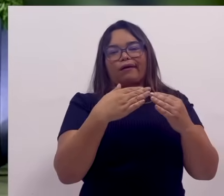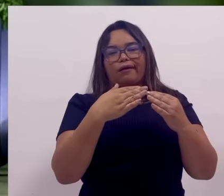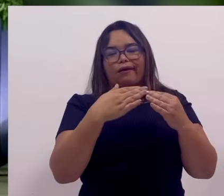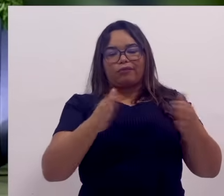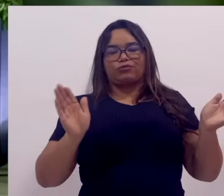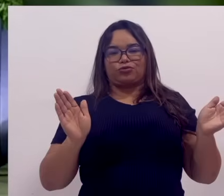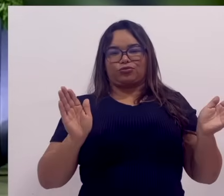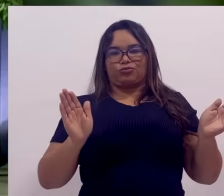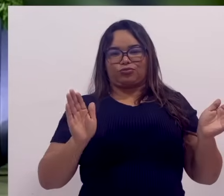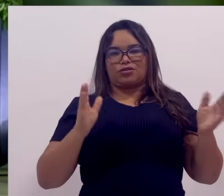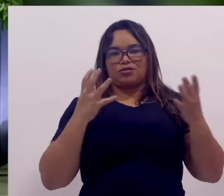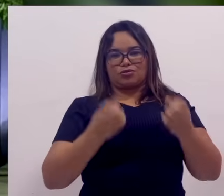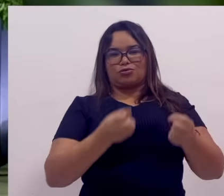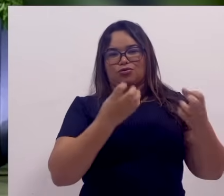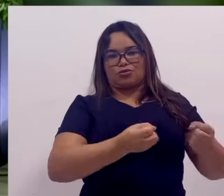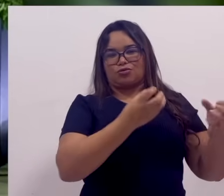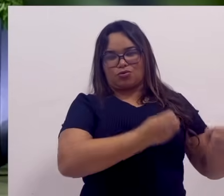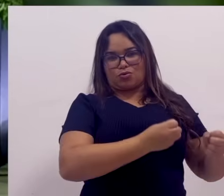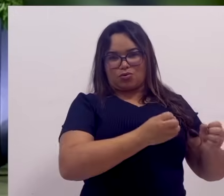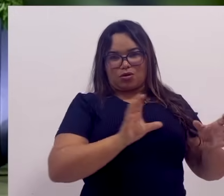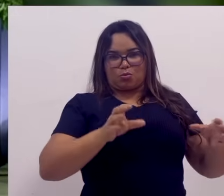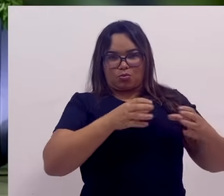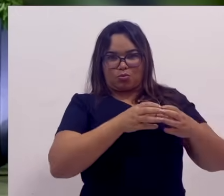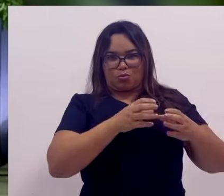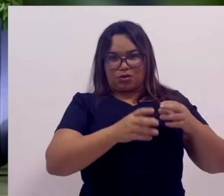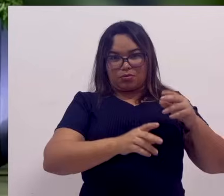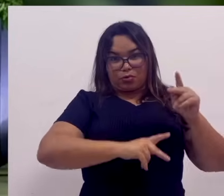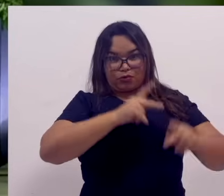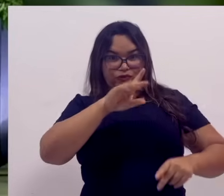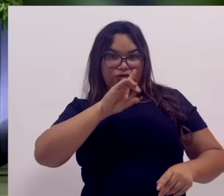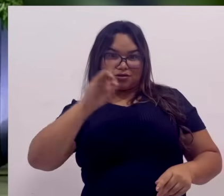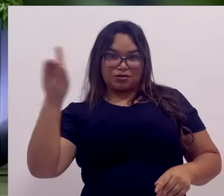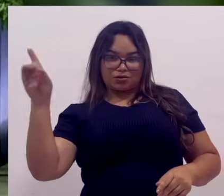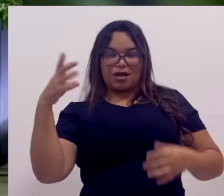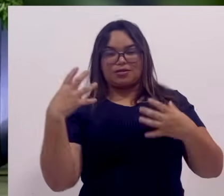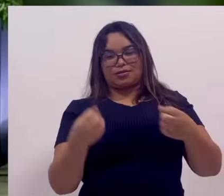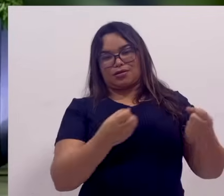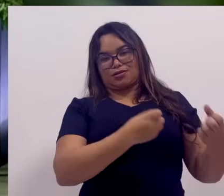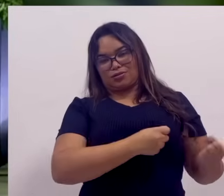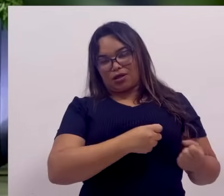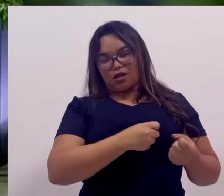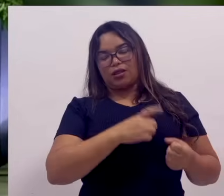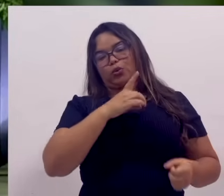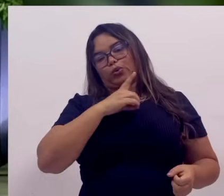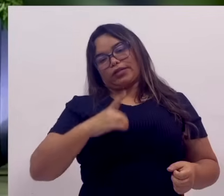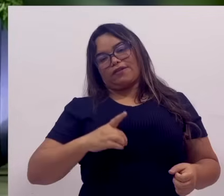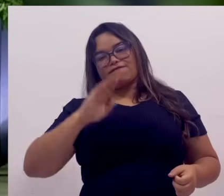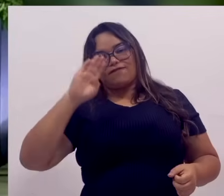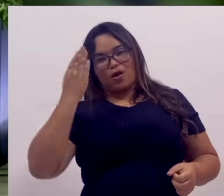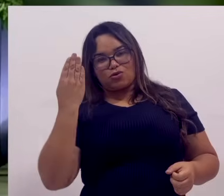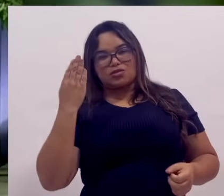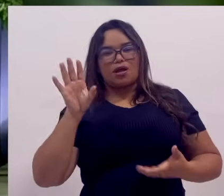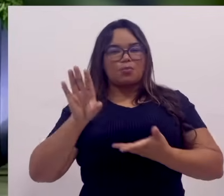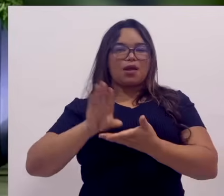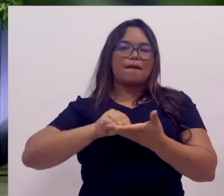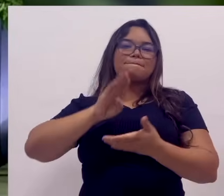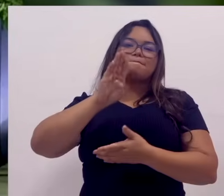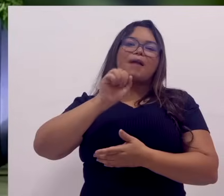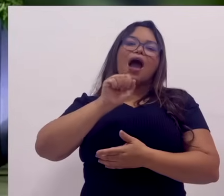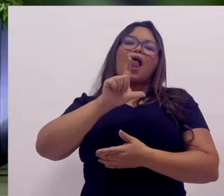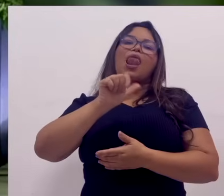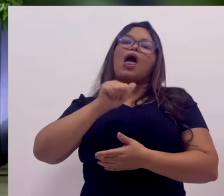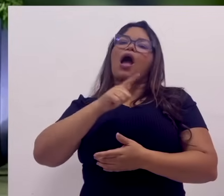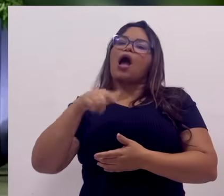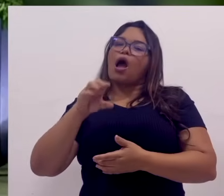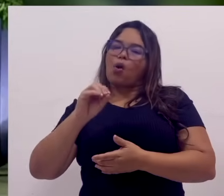método de Balaão foi utilizado, os nicolaítas já eram aceitáveis, enquanto a primeira igreja primitiva os havia